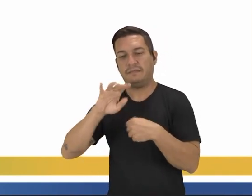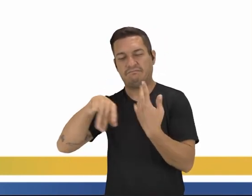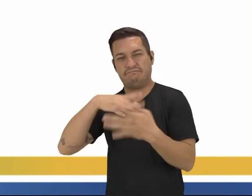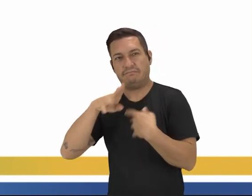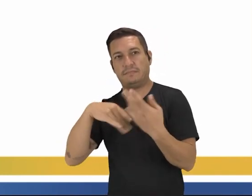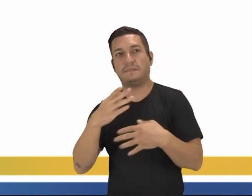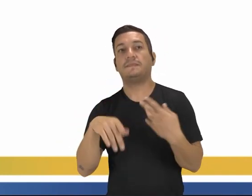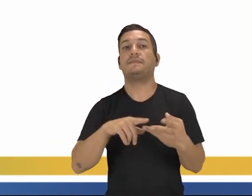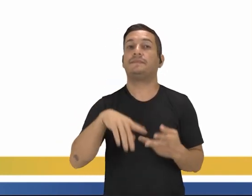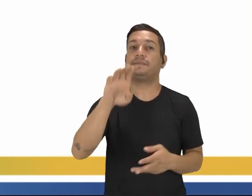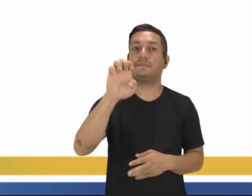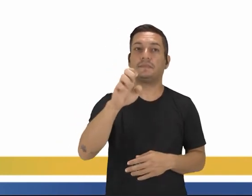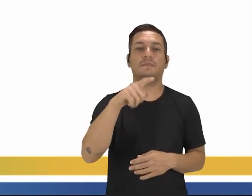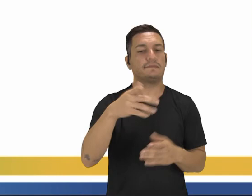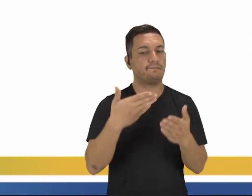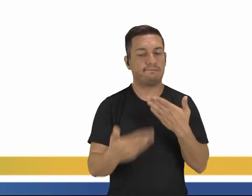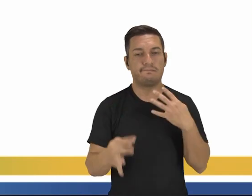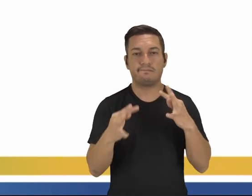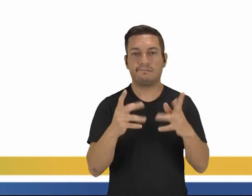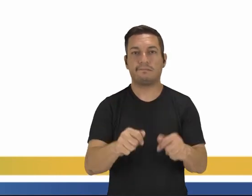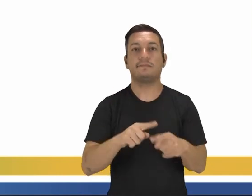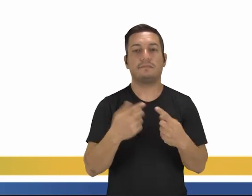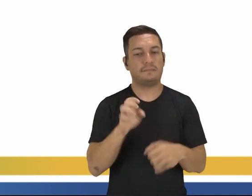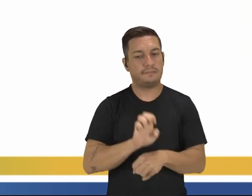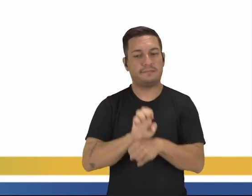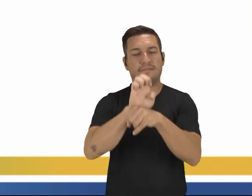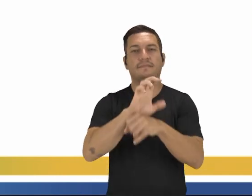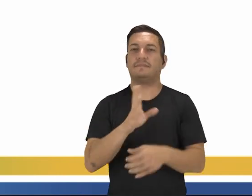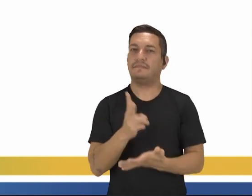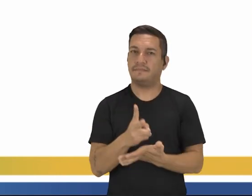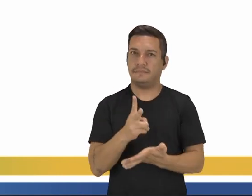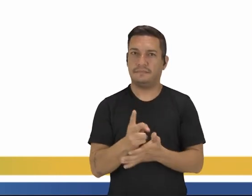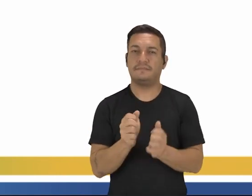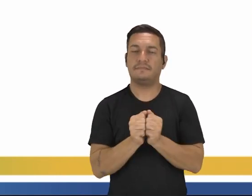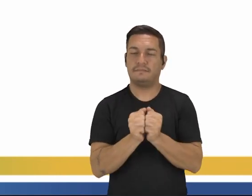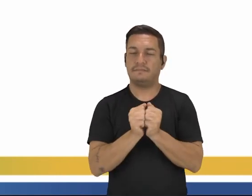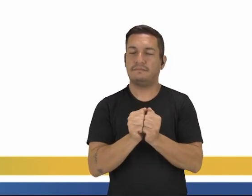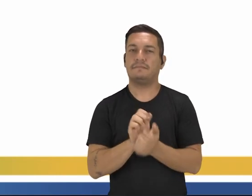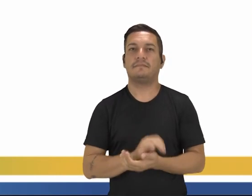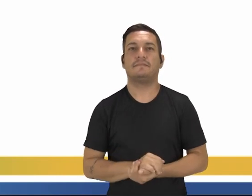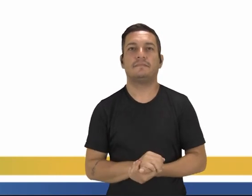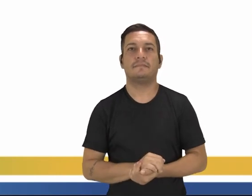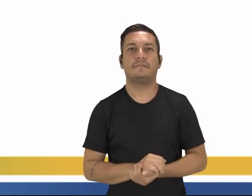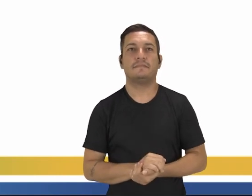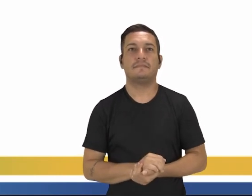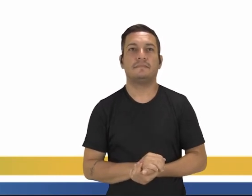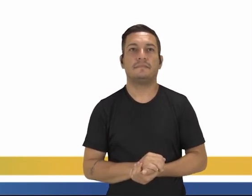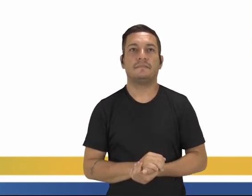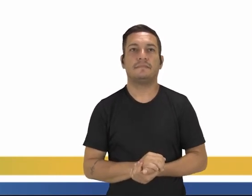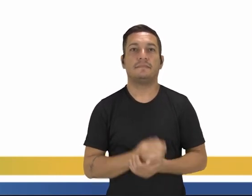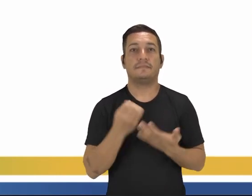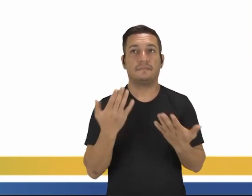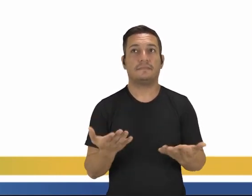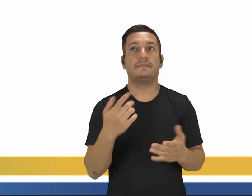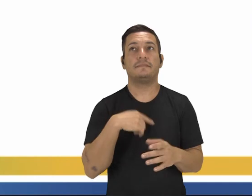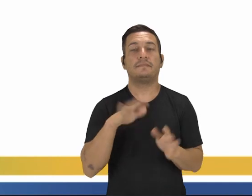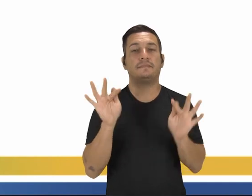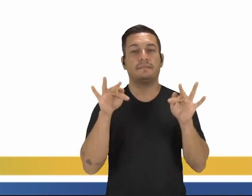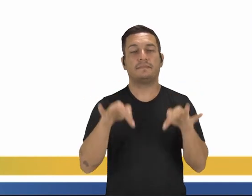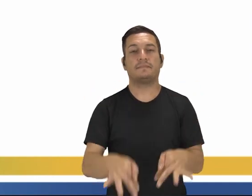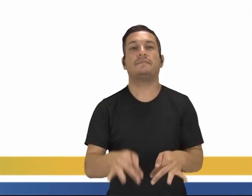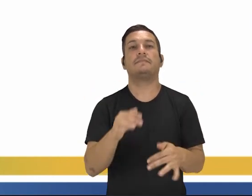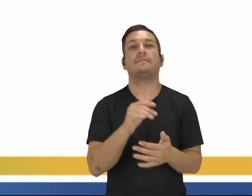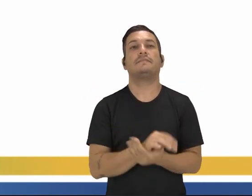se pierde, ou seja, você pode perder tudo, mas a esperança sempre vai estar ali, ok? Bom, só para a gente